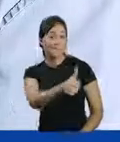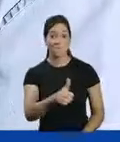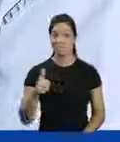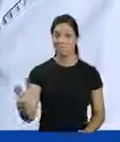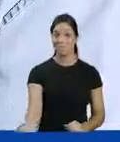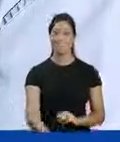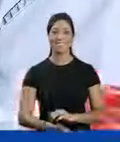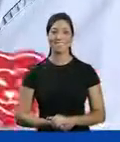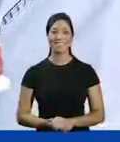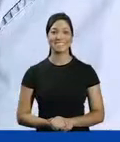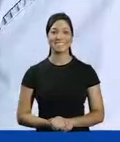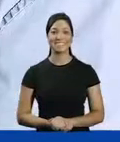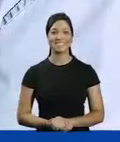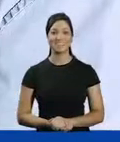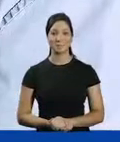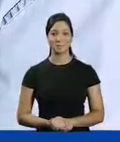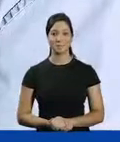E aí E aí